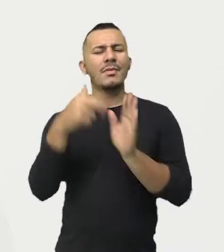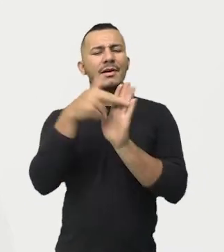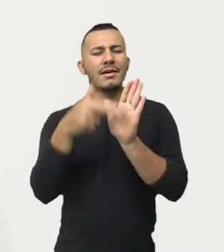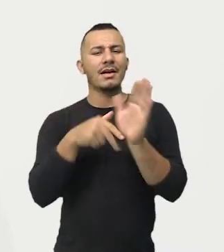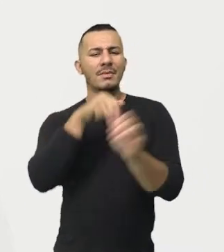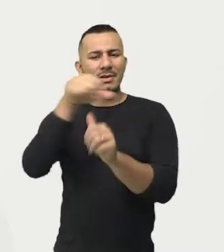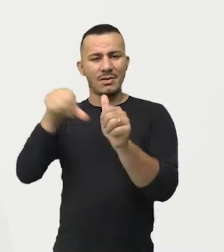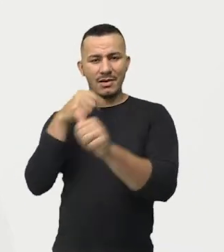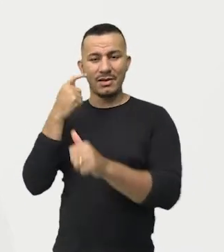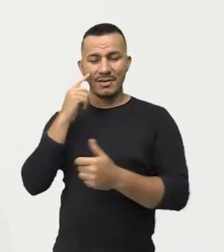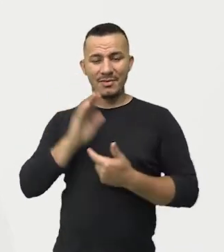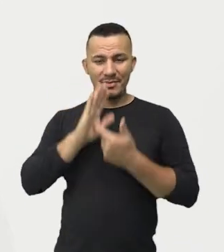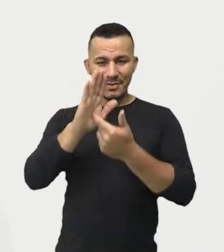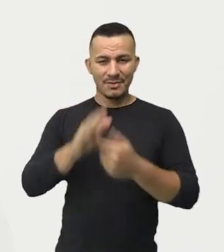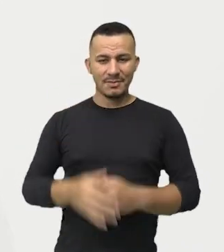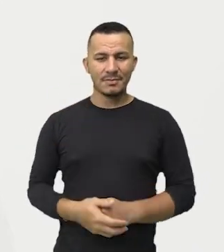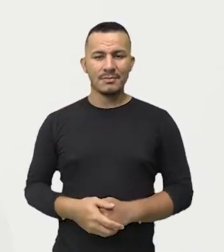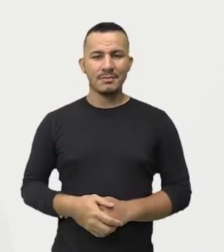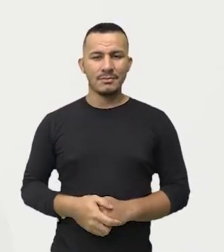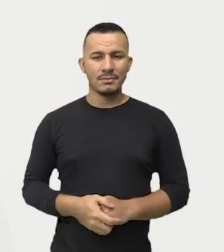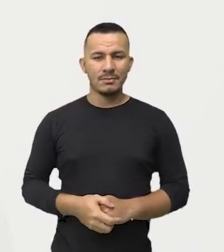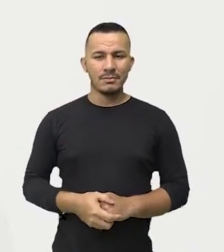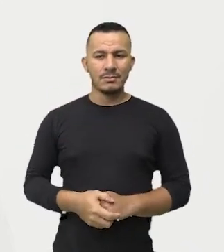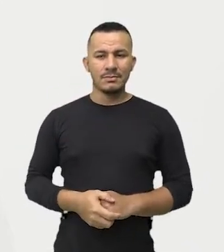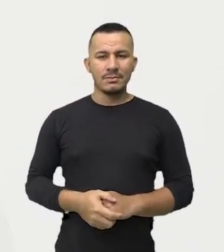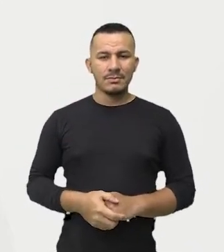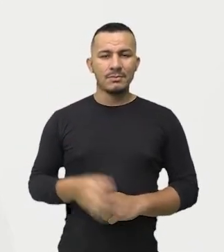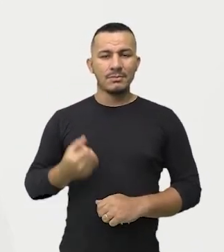aqui rapidinho. Pega o número 11, ó,